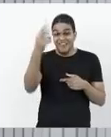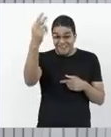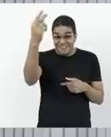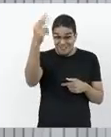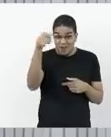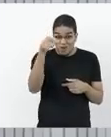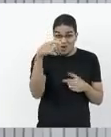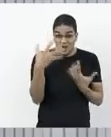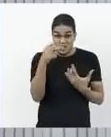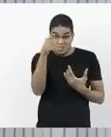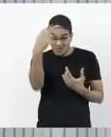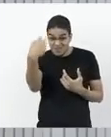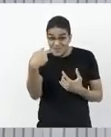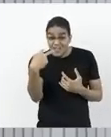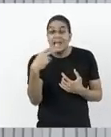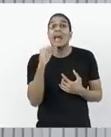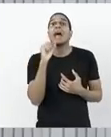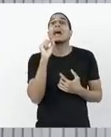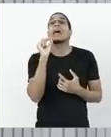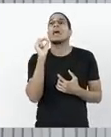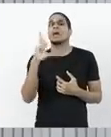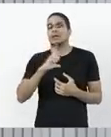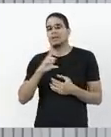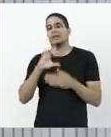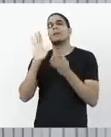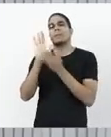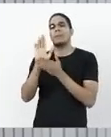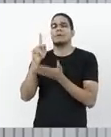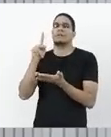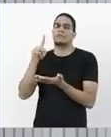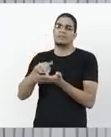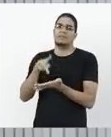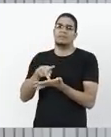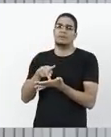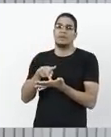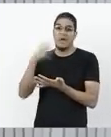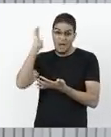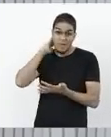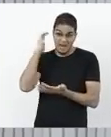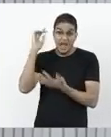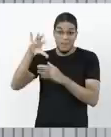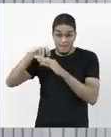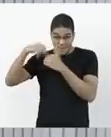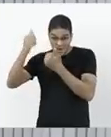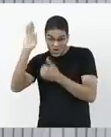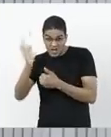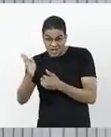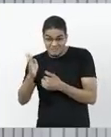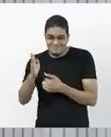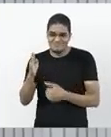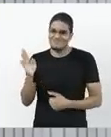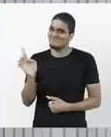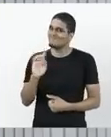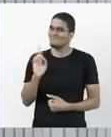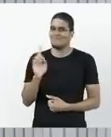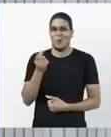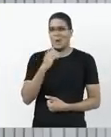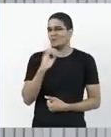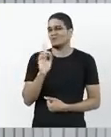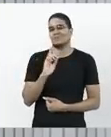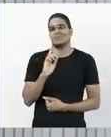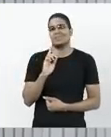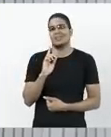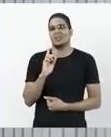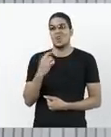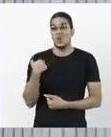de realização. Belém efetivamente melhorou? Acho que não. O sentimento é de mudança, o sentimento